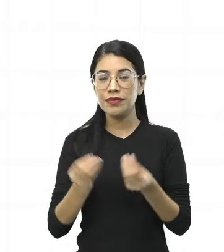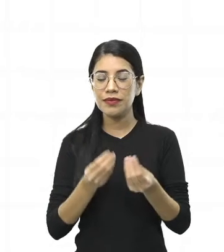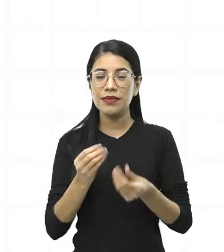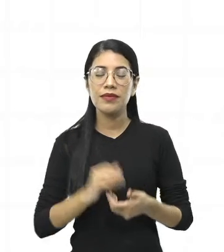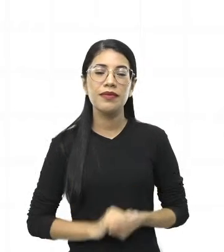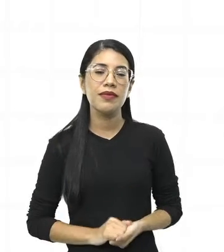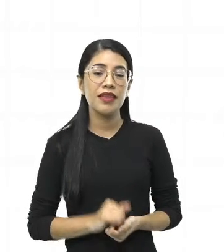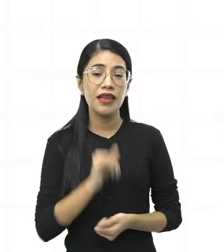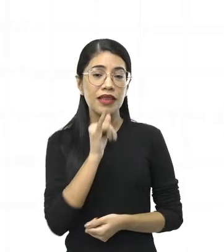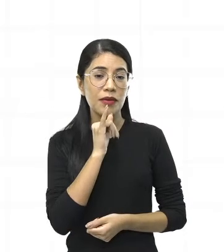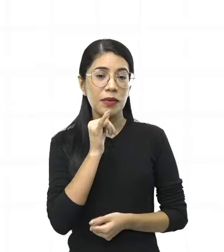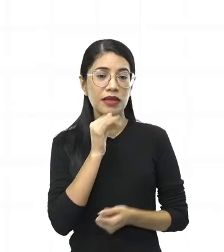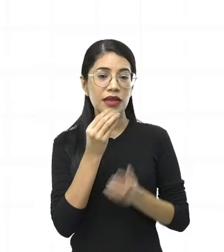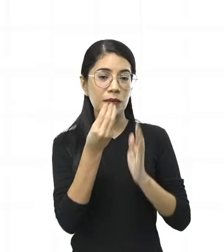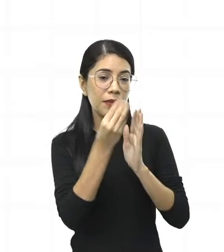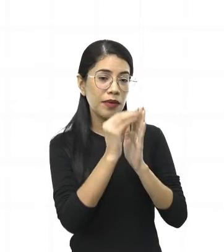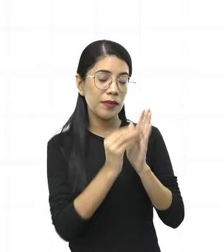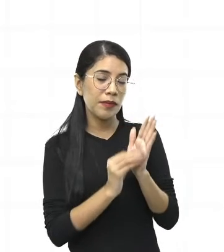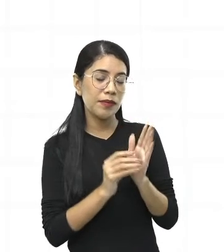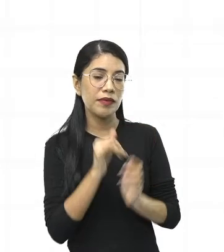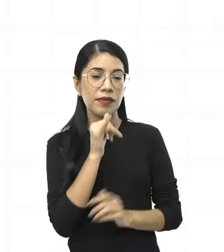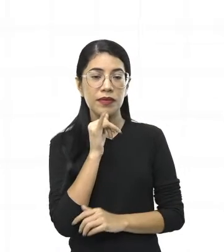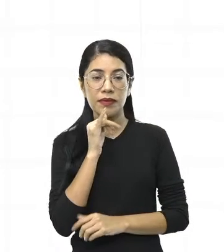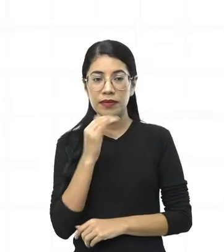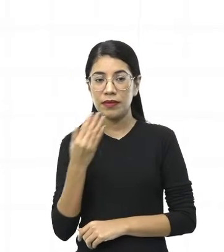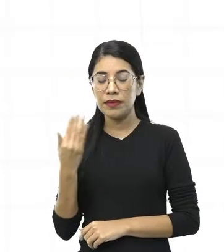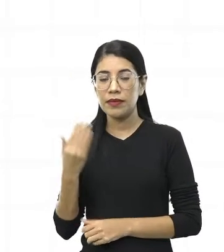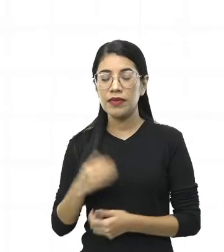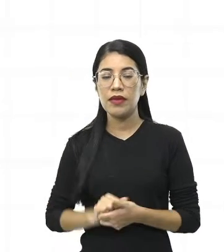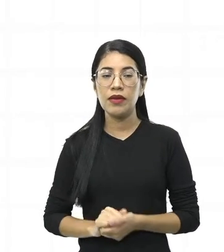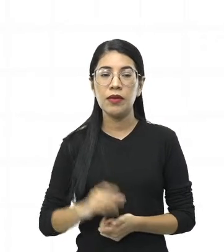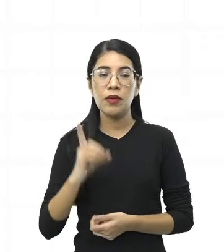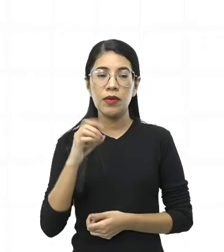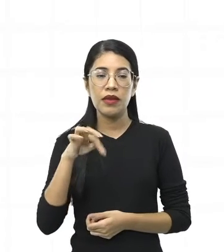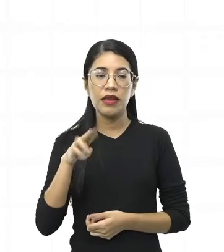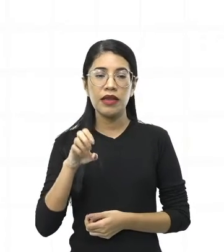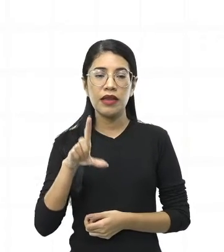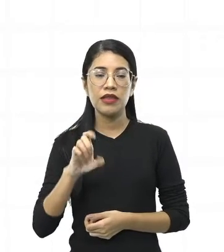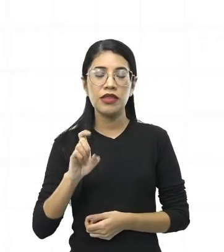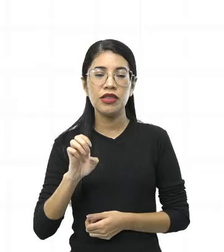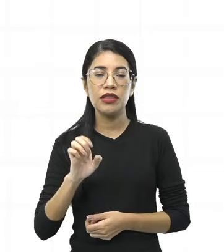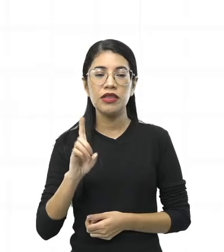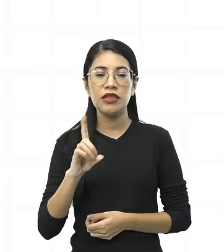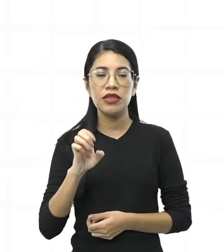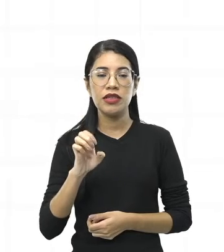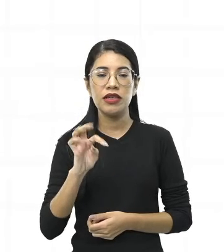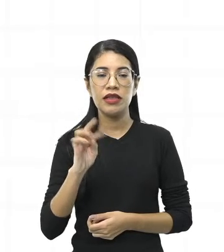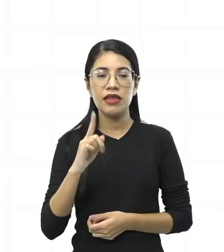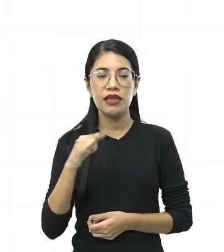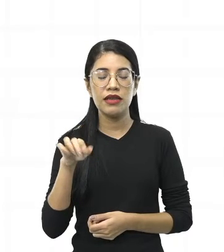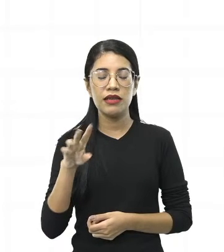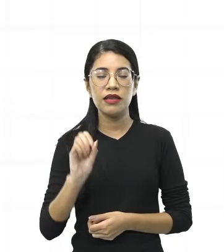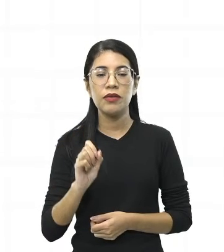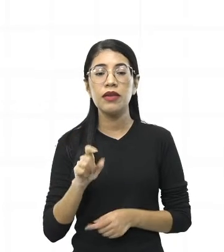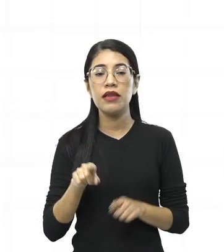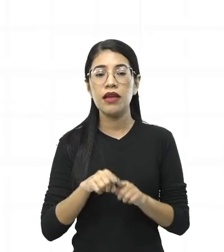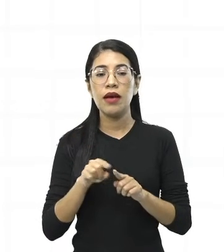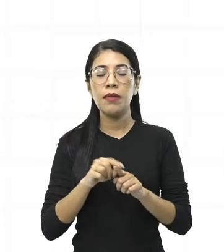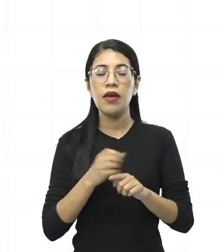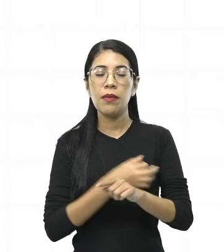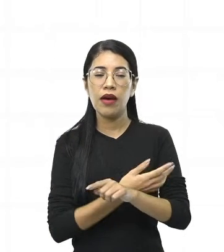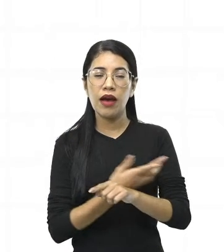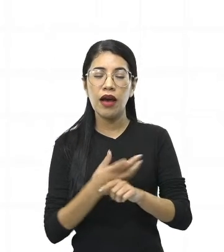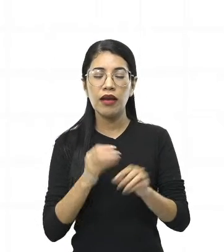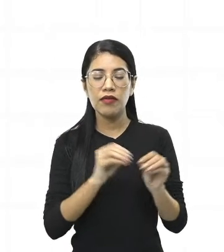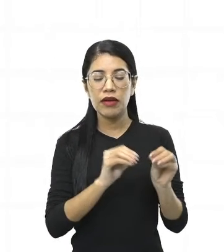faz? Exemplifica, como é o caso do dente de leão, que é um exemplo de planta levada de um